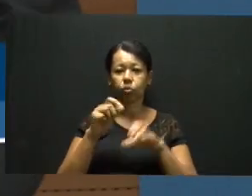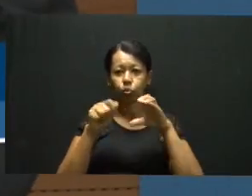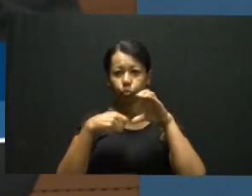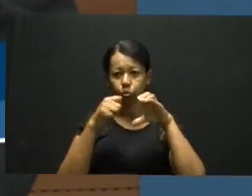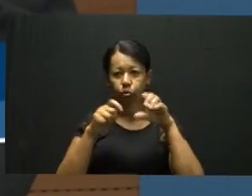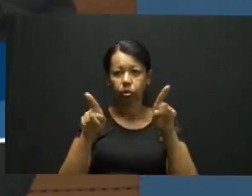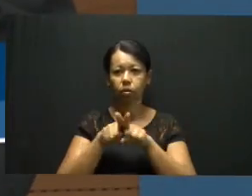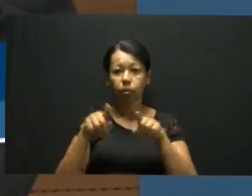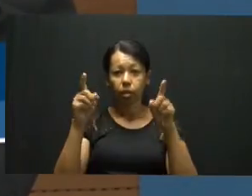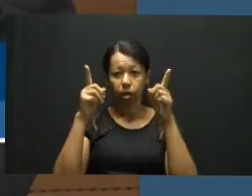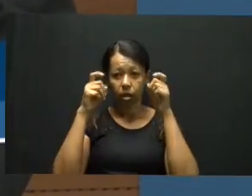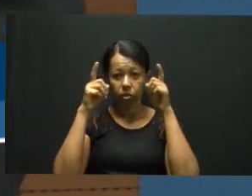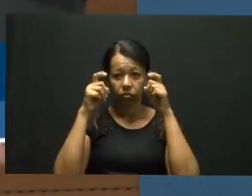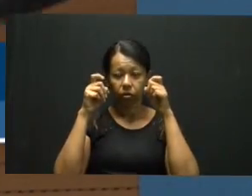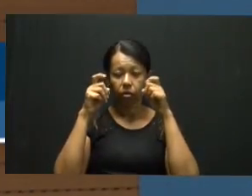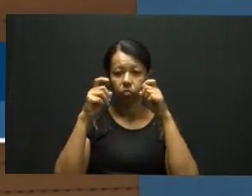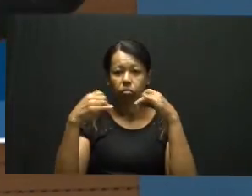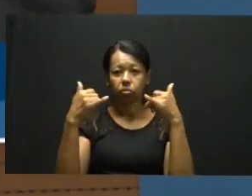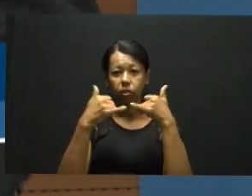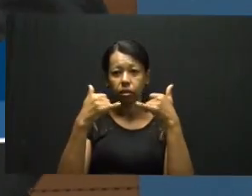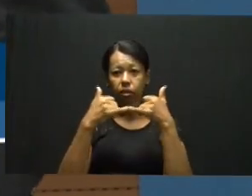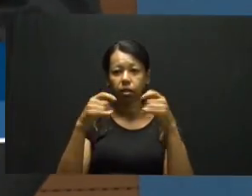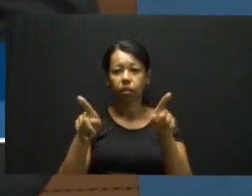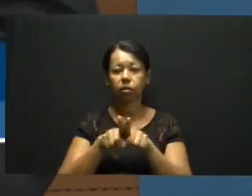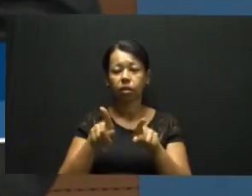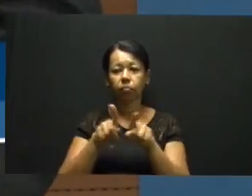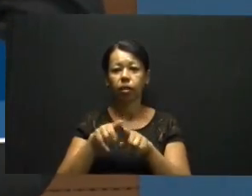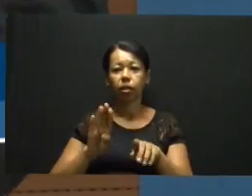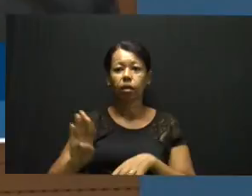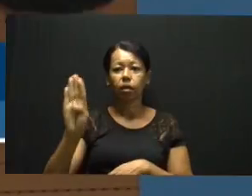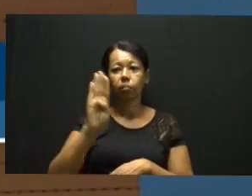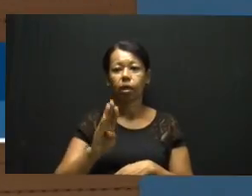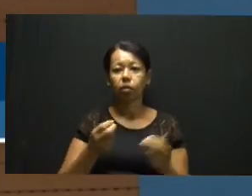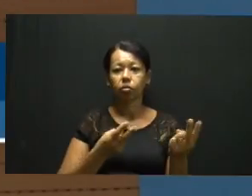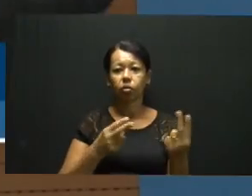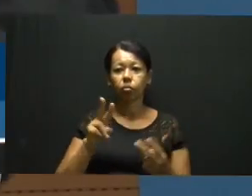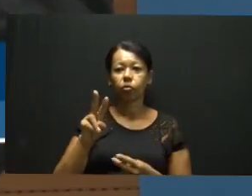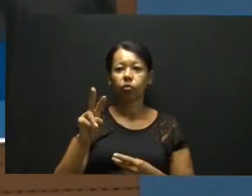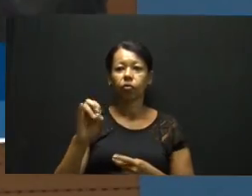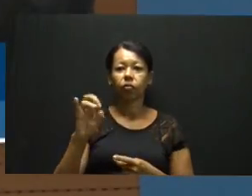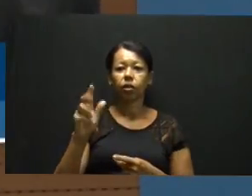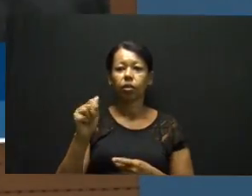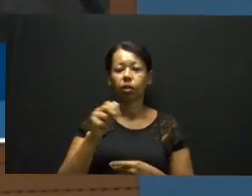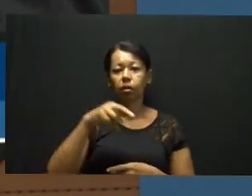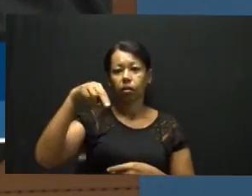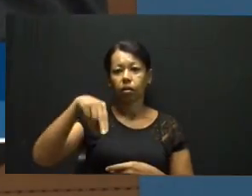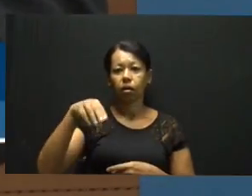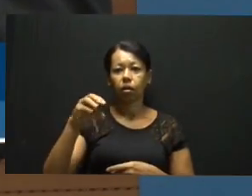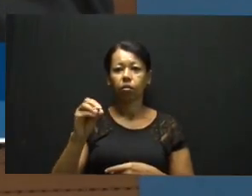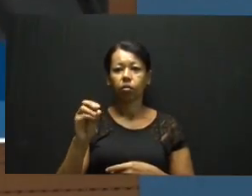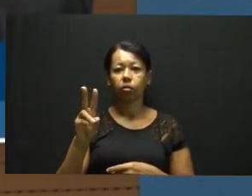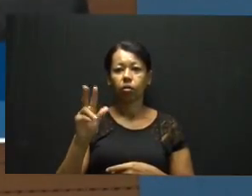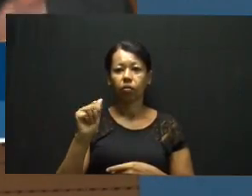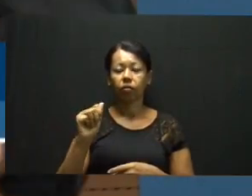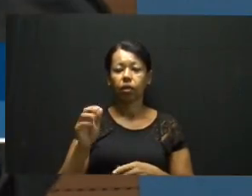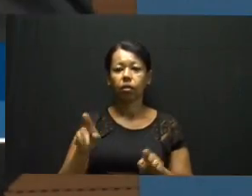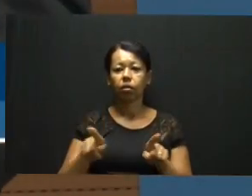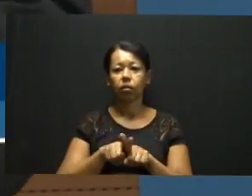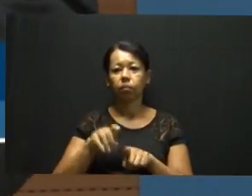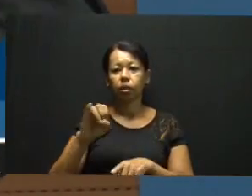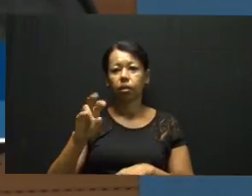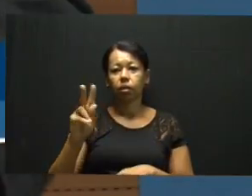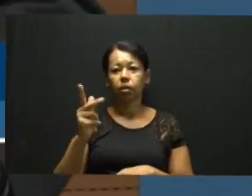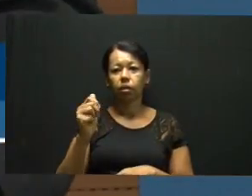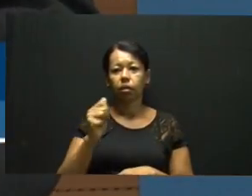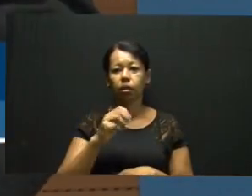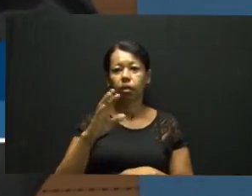as fotos nas redes sociais, como em bairros tipo Vila Nova, a própria Ilha Caraguatá, que já é uma